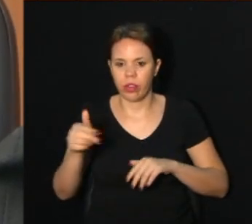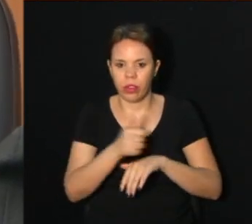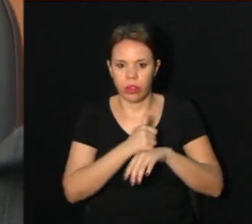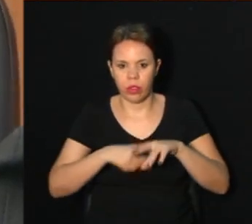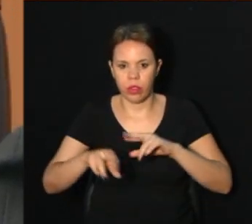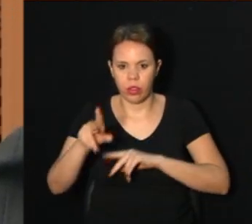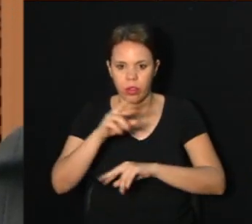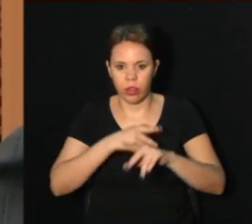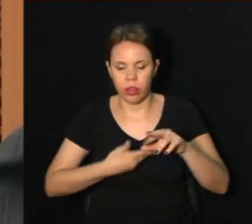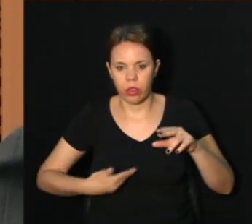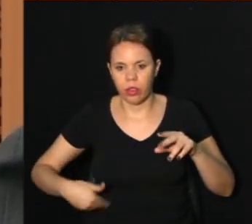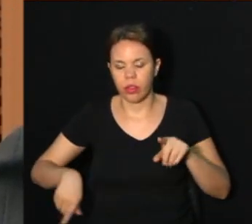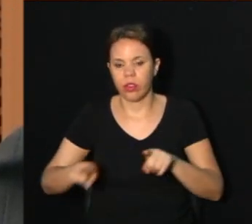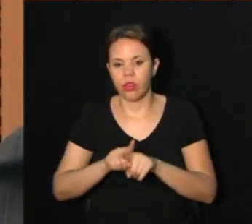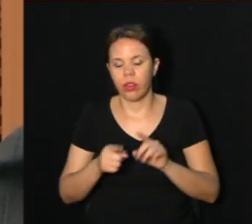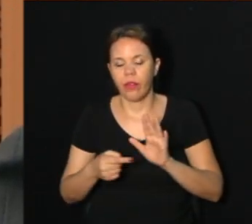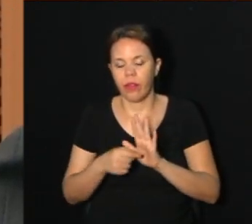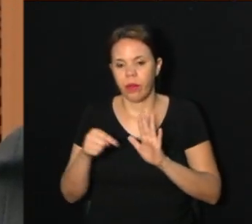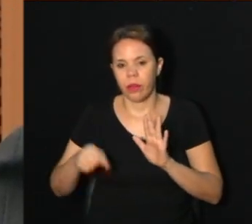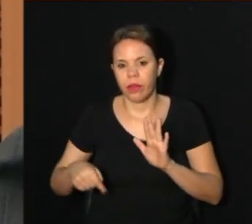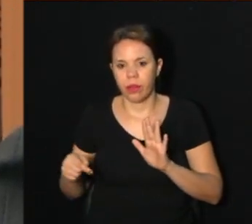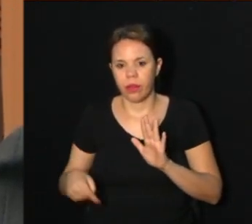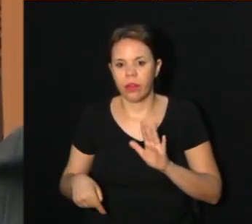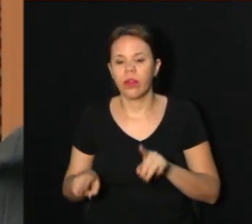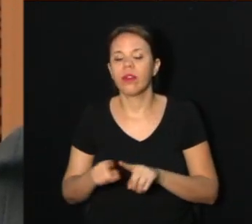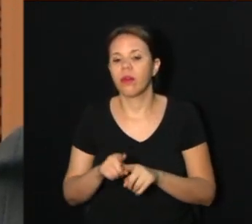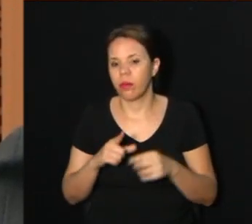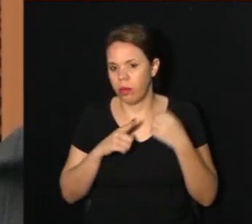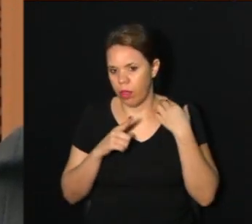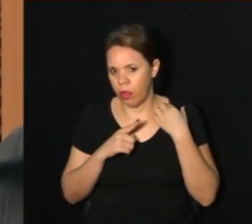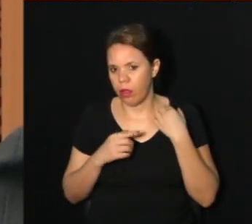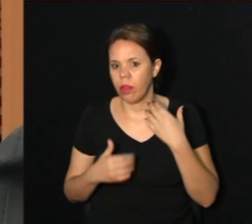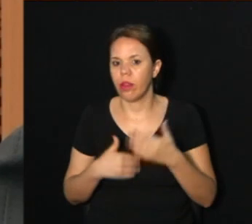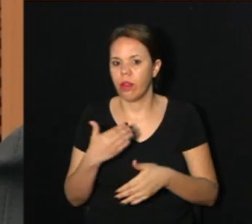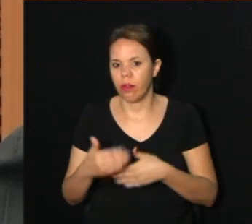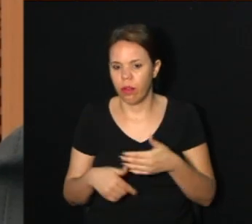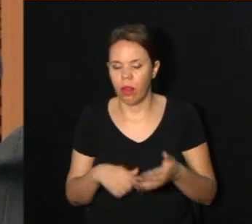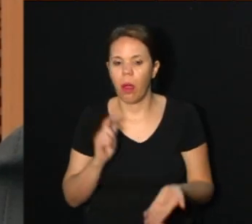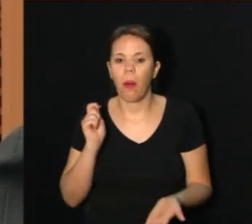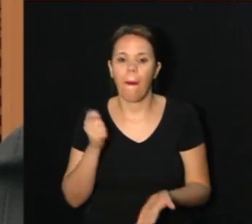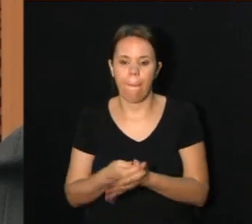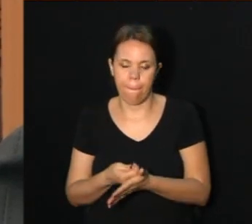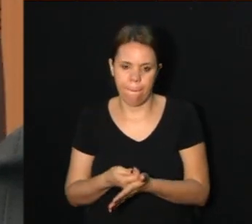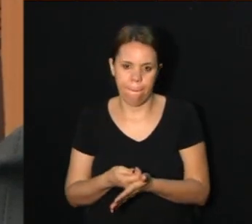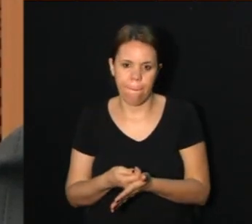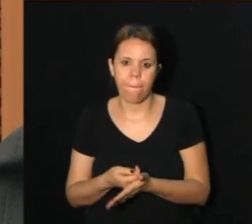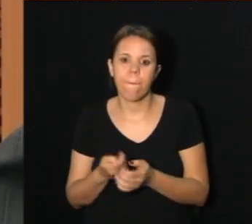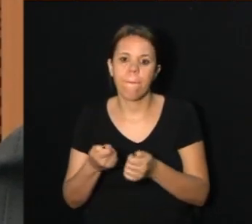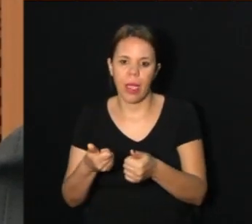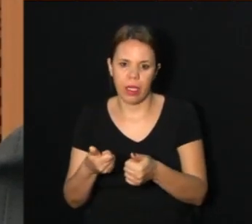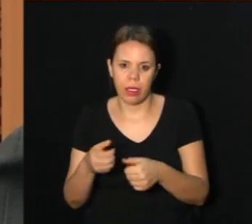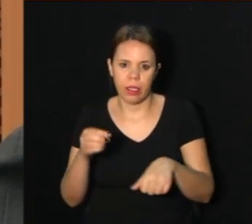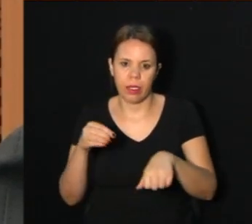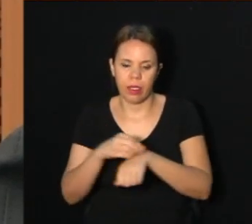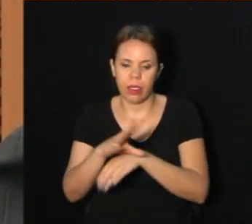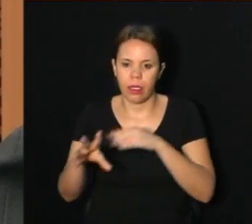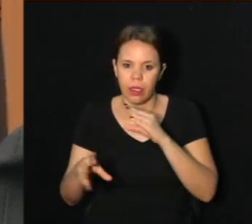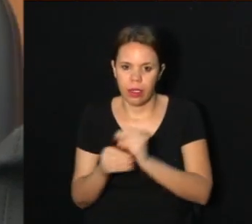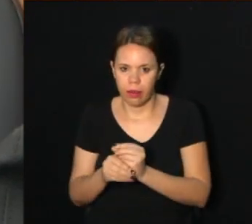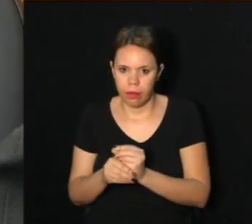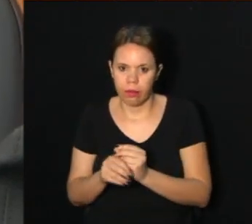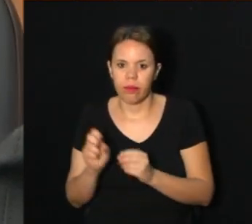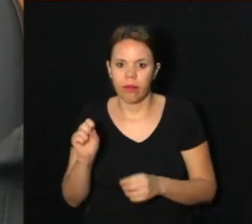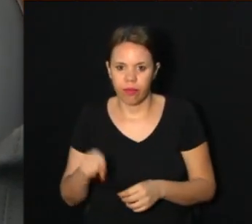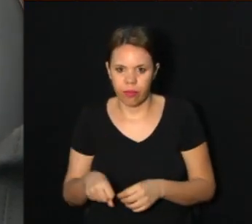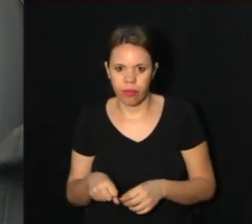típicas de Estado, conforme já foi estabelecido aqui, e haverá a remuneração, a sucumbência passa a integrar esse teto em